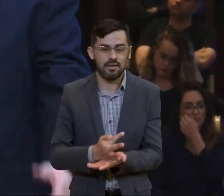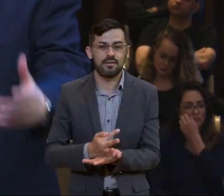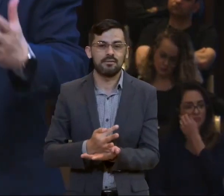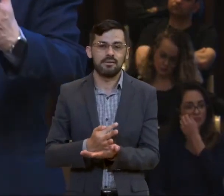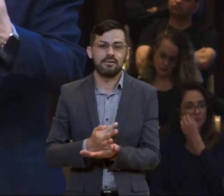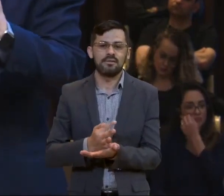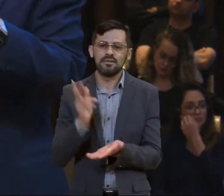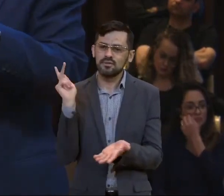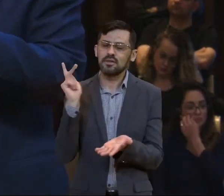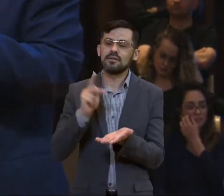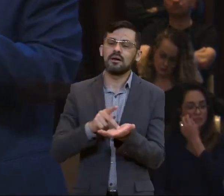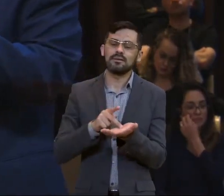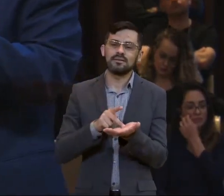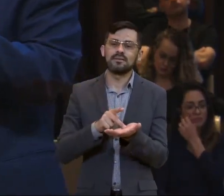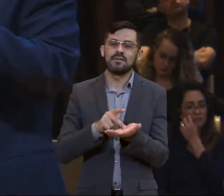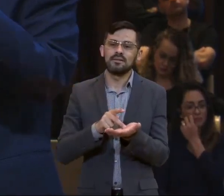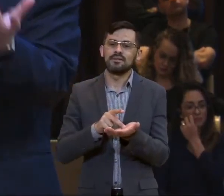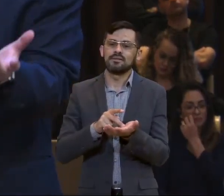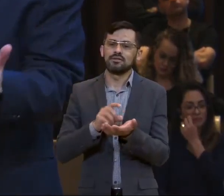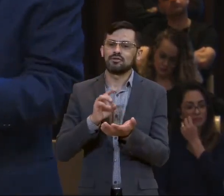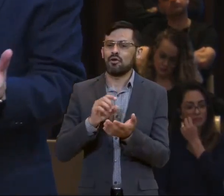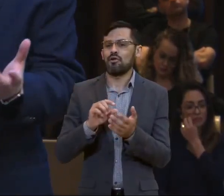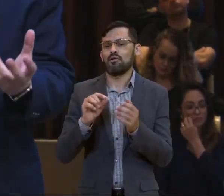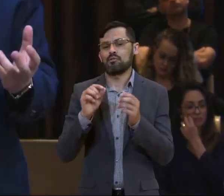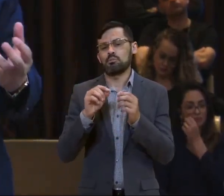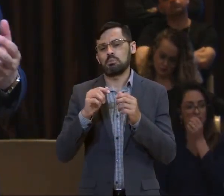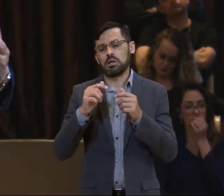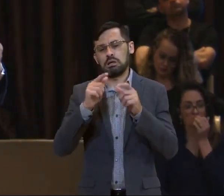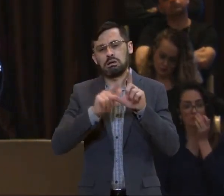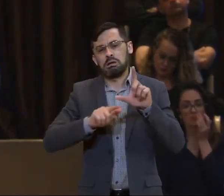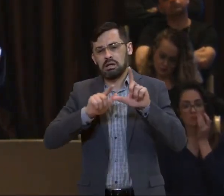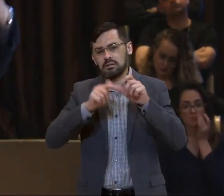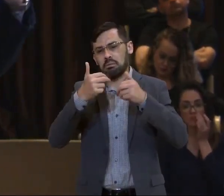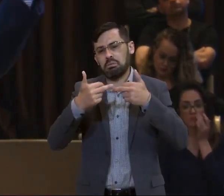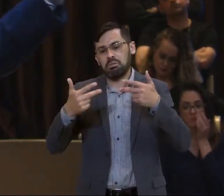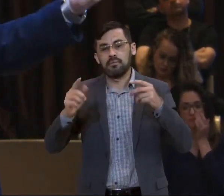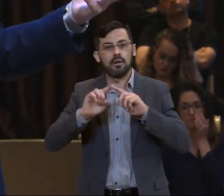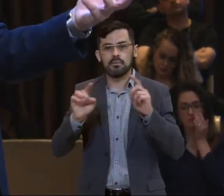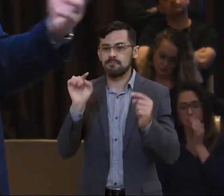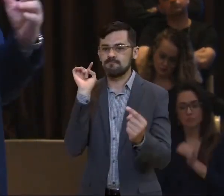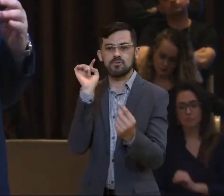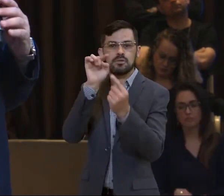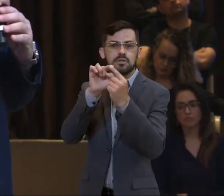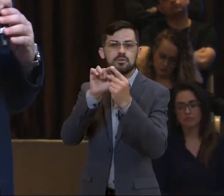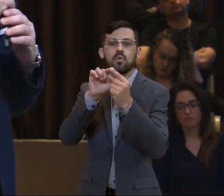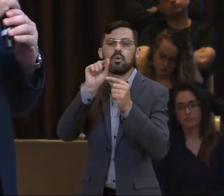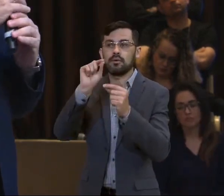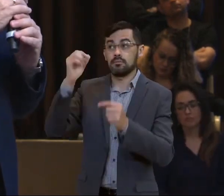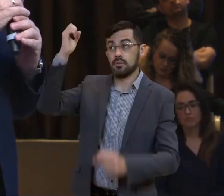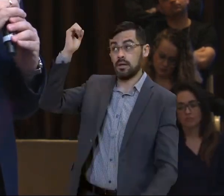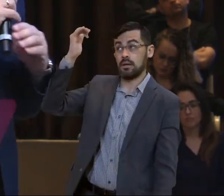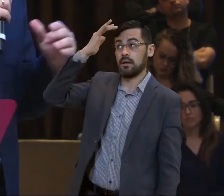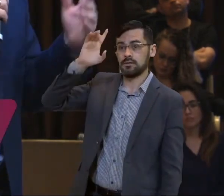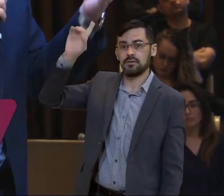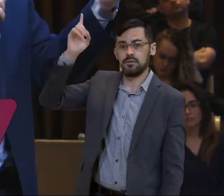E cantar a fé não apenas como um refrão de uma música, mas como o sentido da graça na nossa